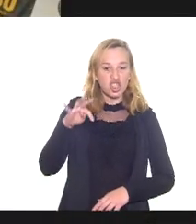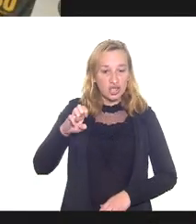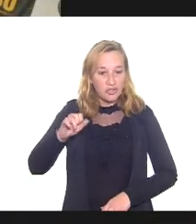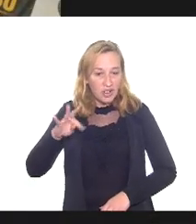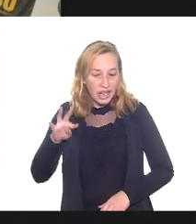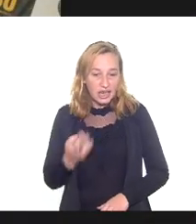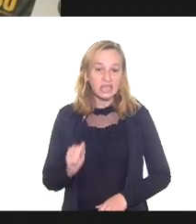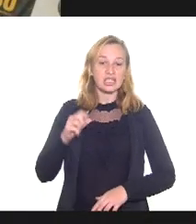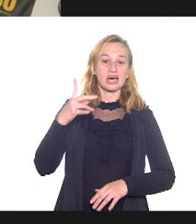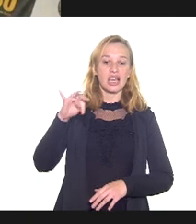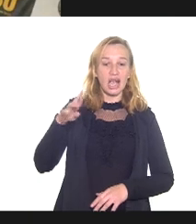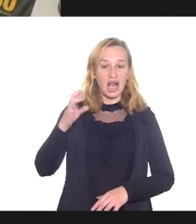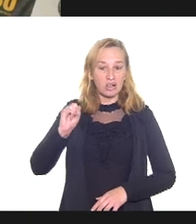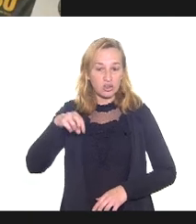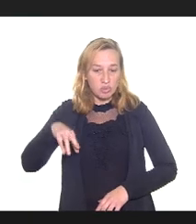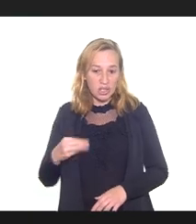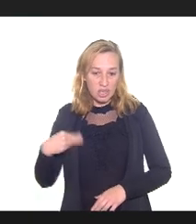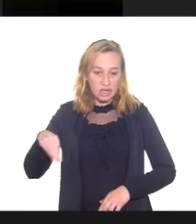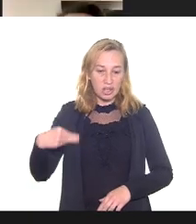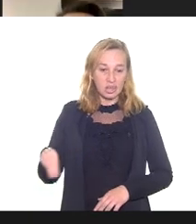Freitas, Carlos Mink.